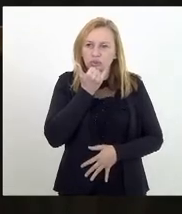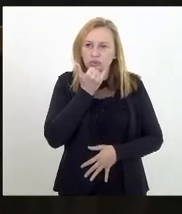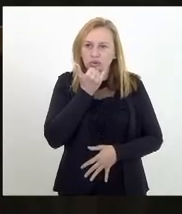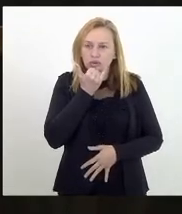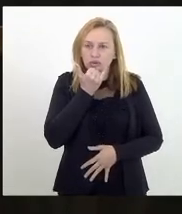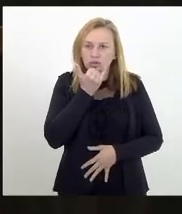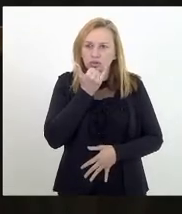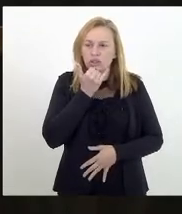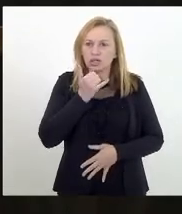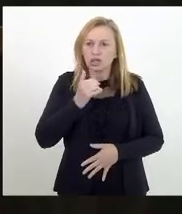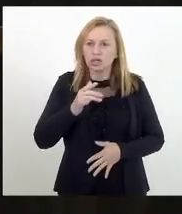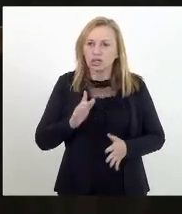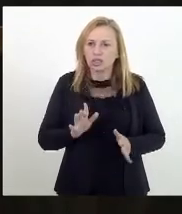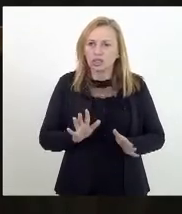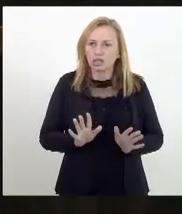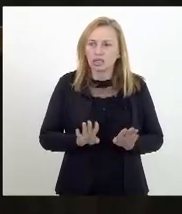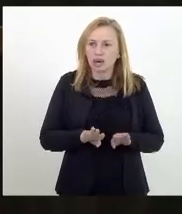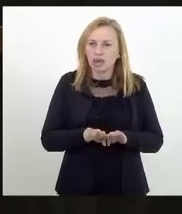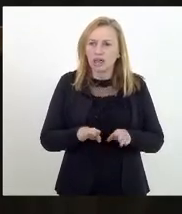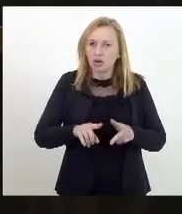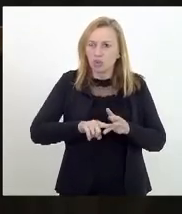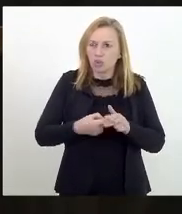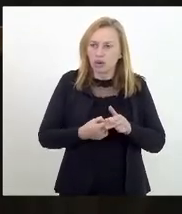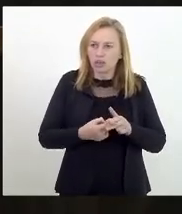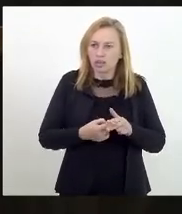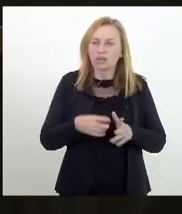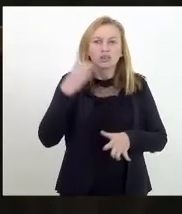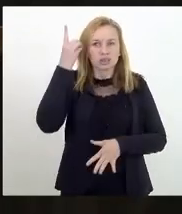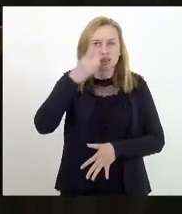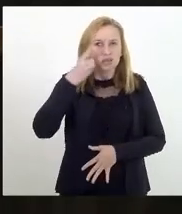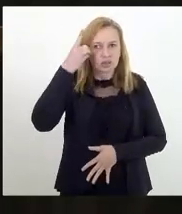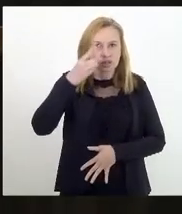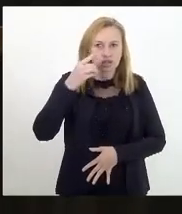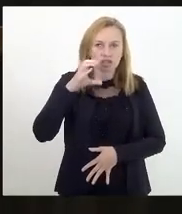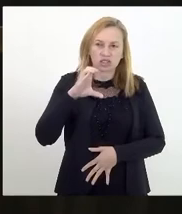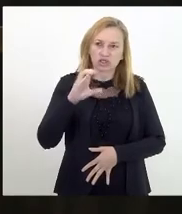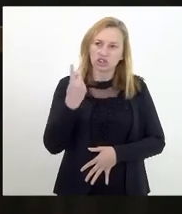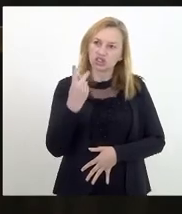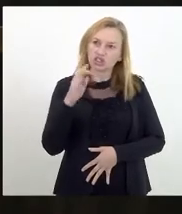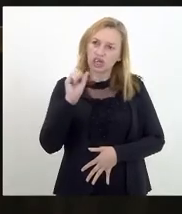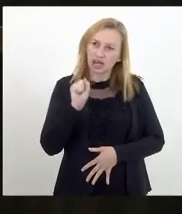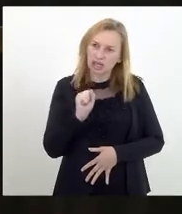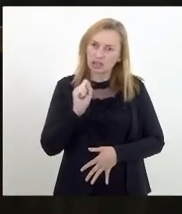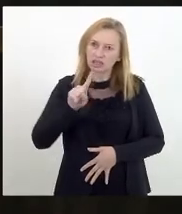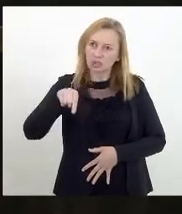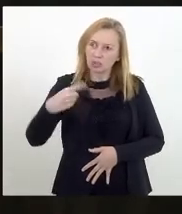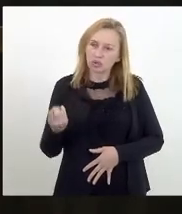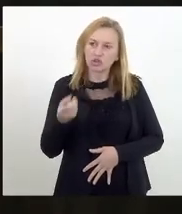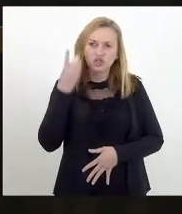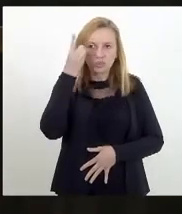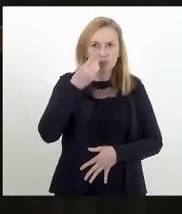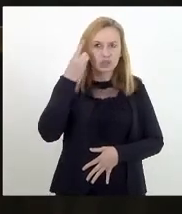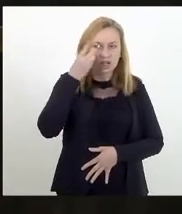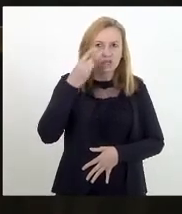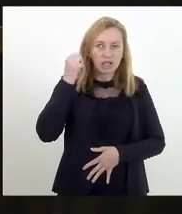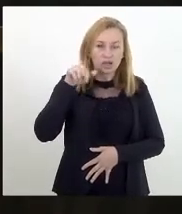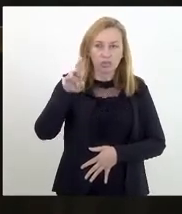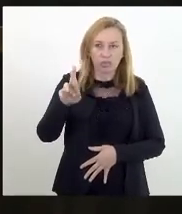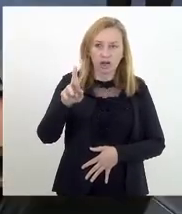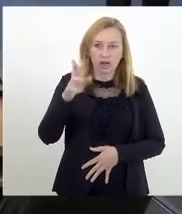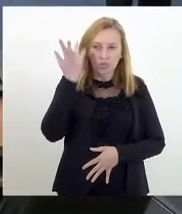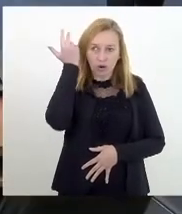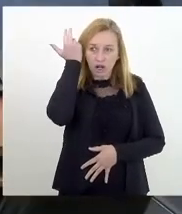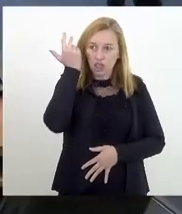e a presidência faz a correção Deputado Charles Batista logo em seguida o deputado ele é o marcou ele